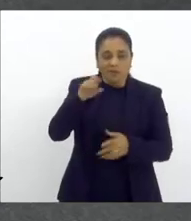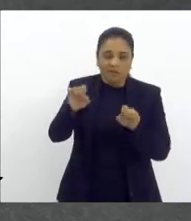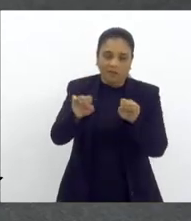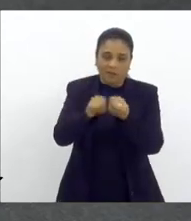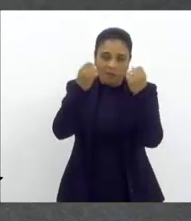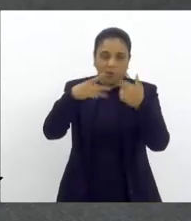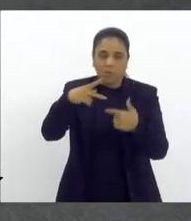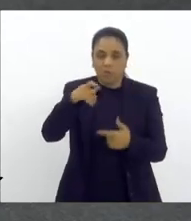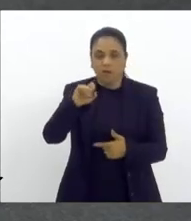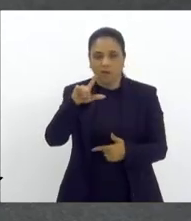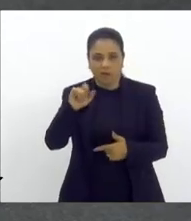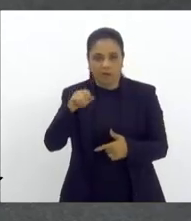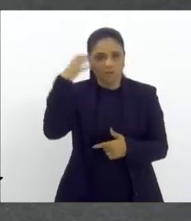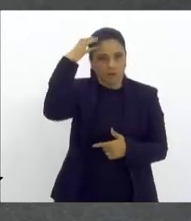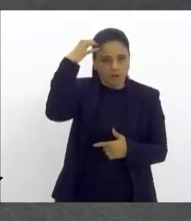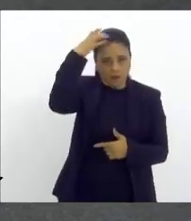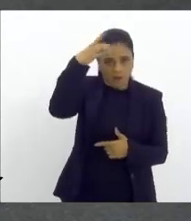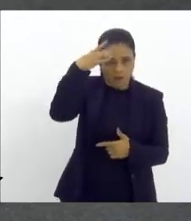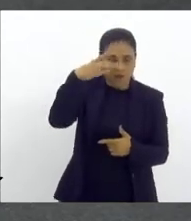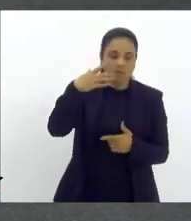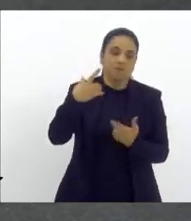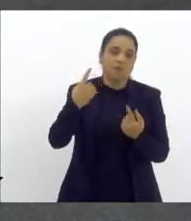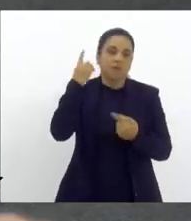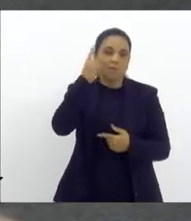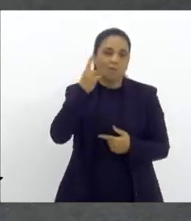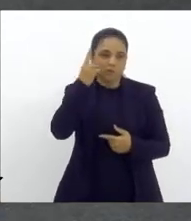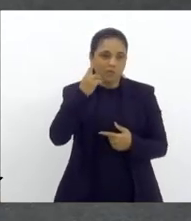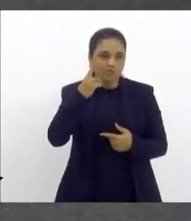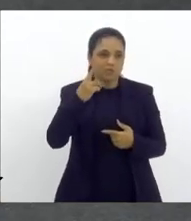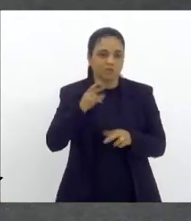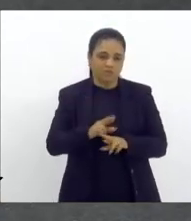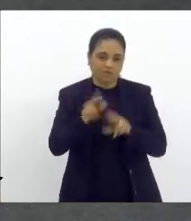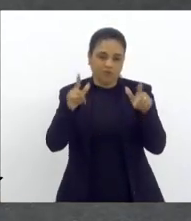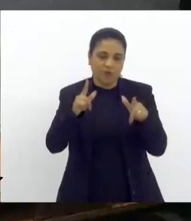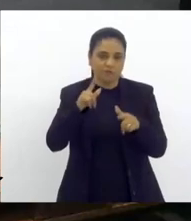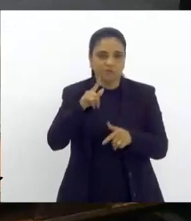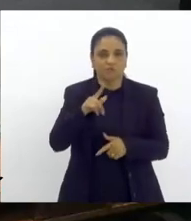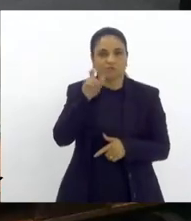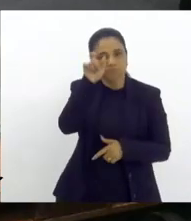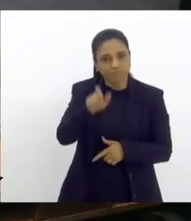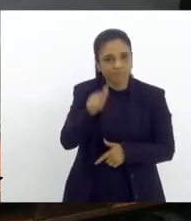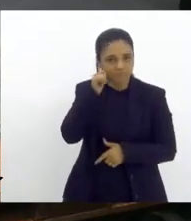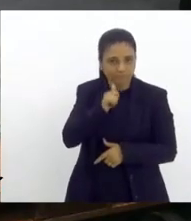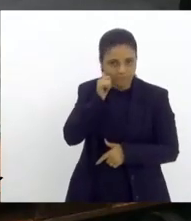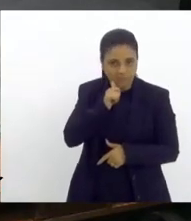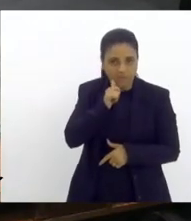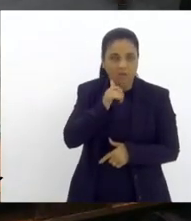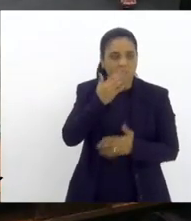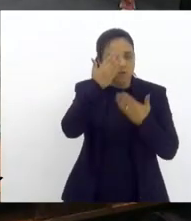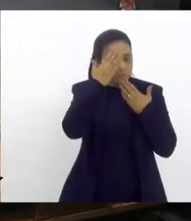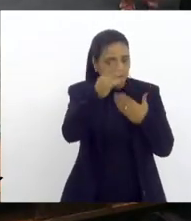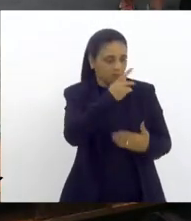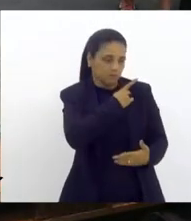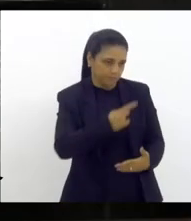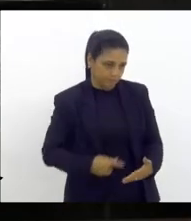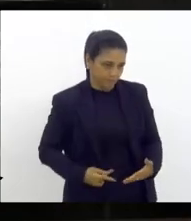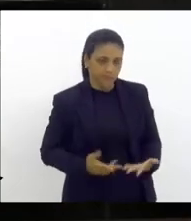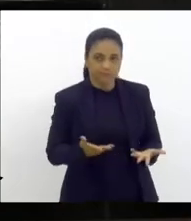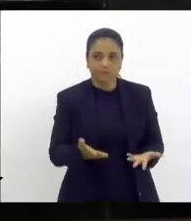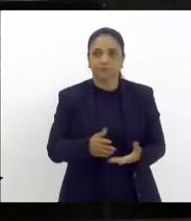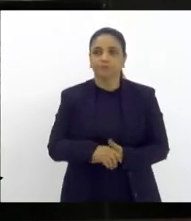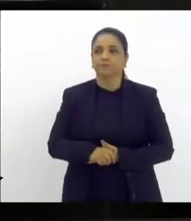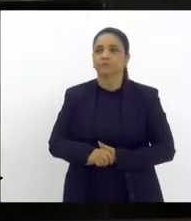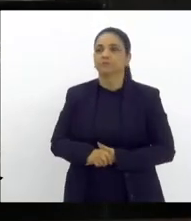política de gênero não vai deixar transcorrer muito obrigada senhora presidente Obrigado Deputado